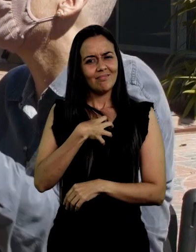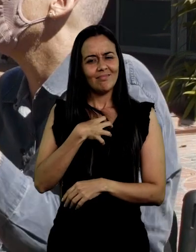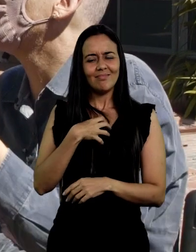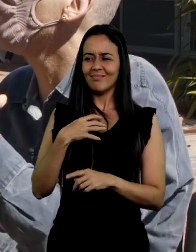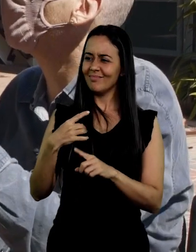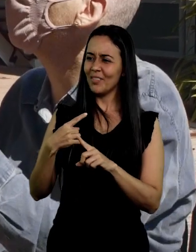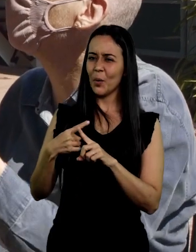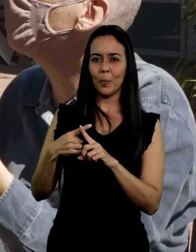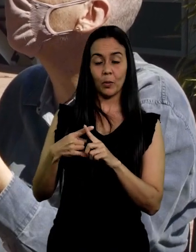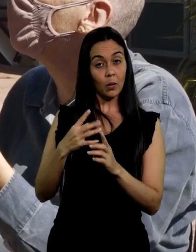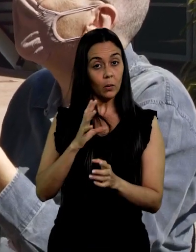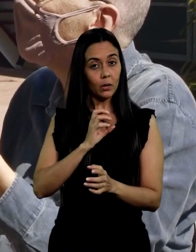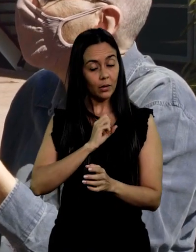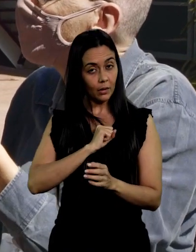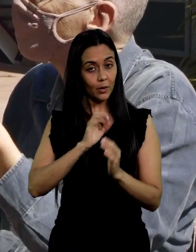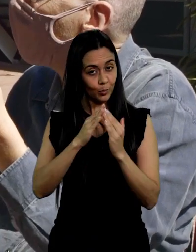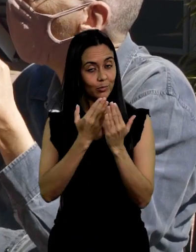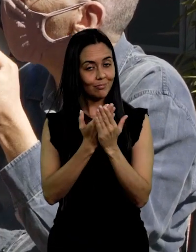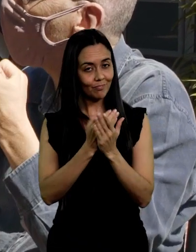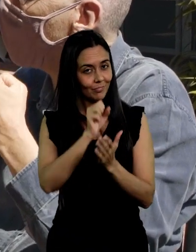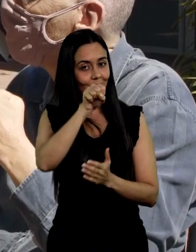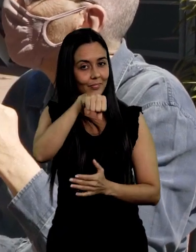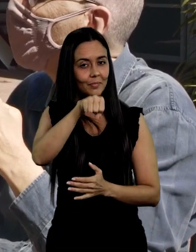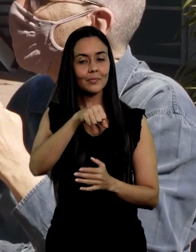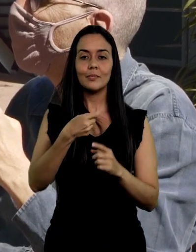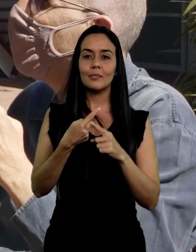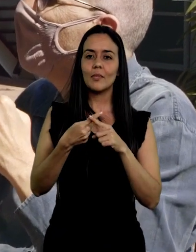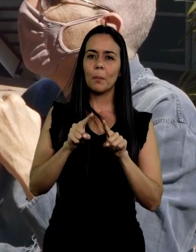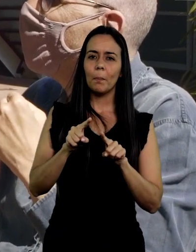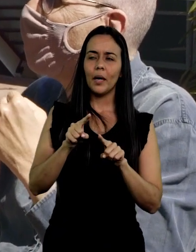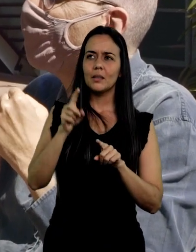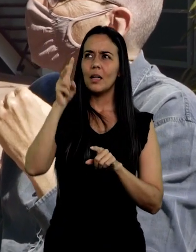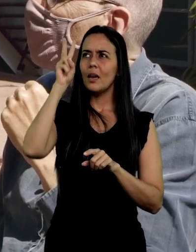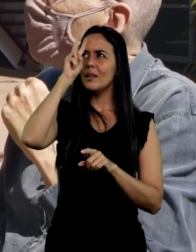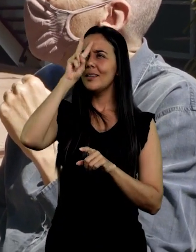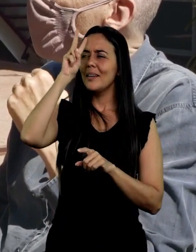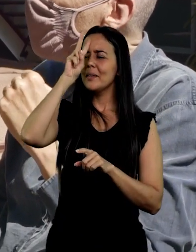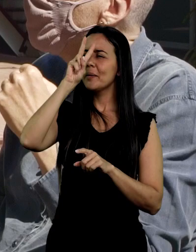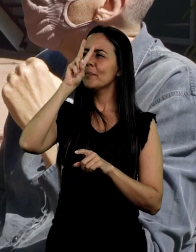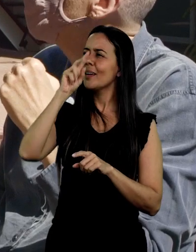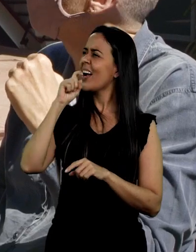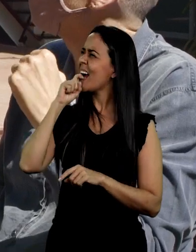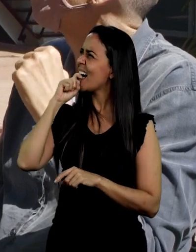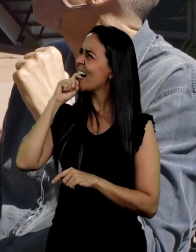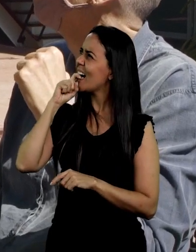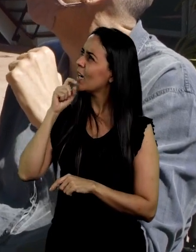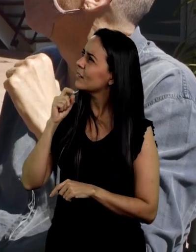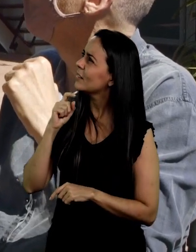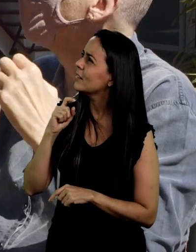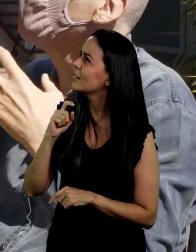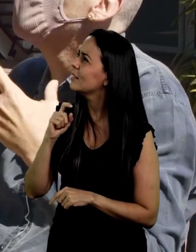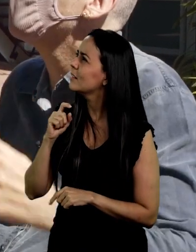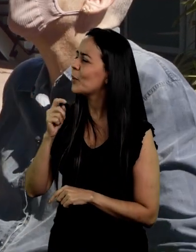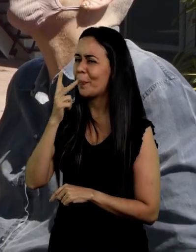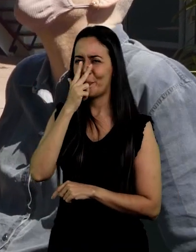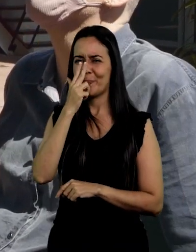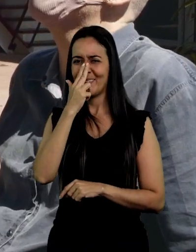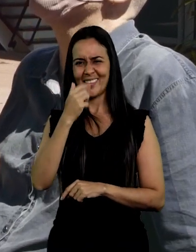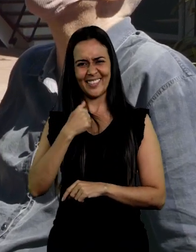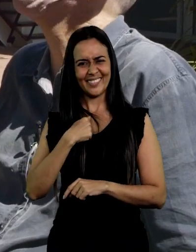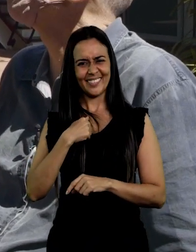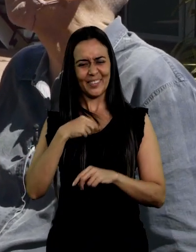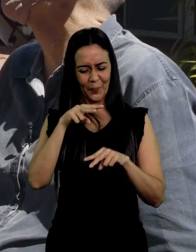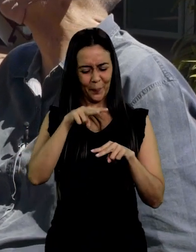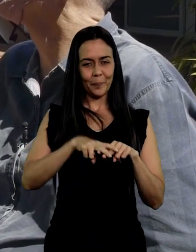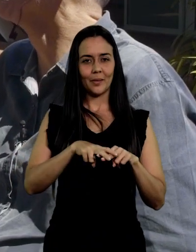tenho o maior afeto, que eu gosto muito, mas acoplado no prazer, vem a sensação de que eu era um bicho preso. E eu morria de